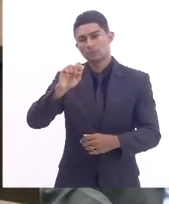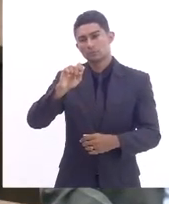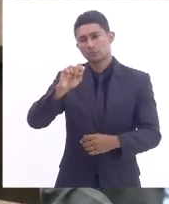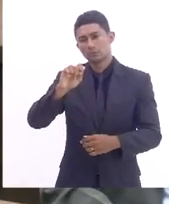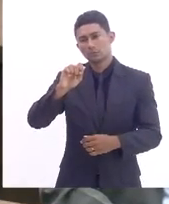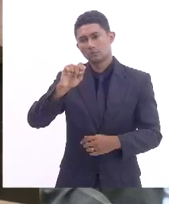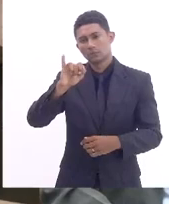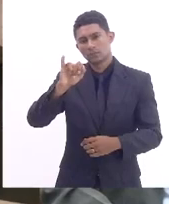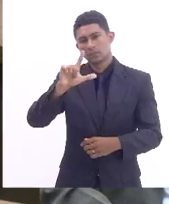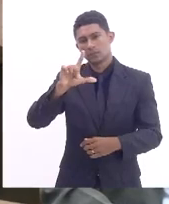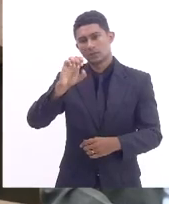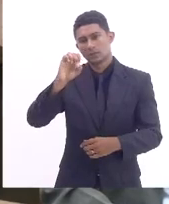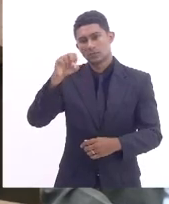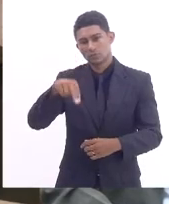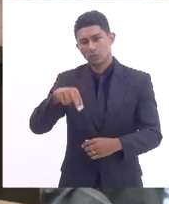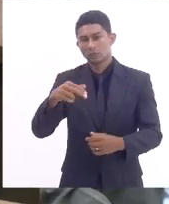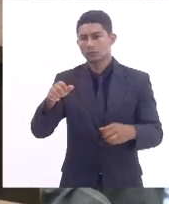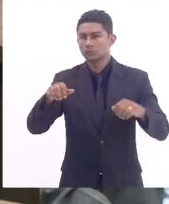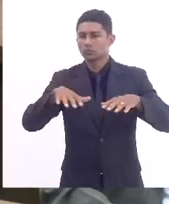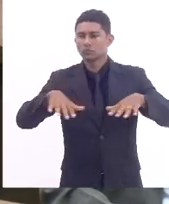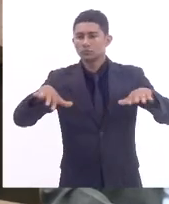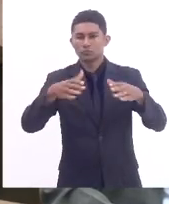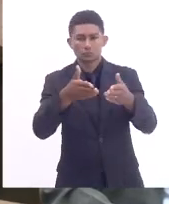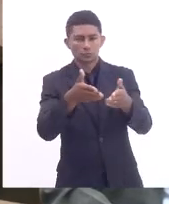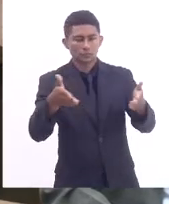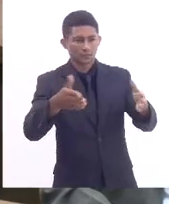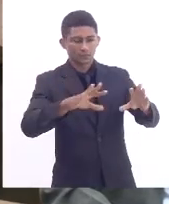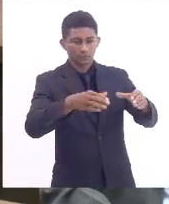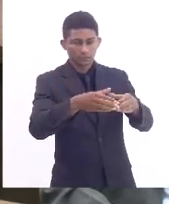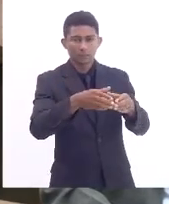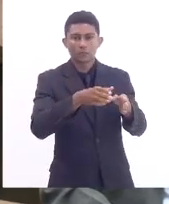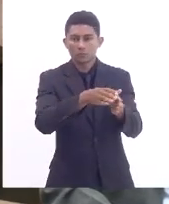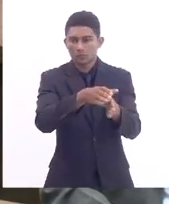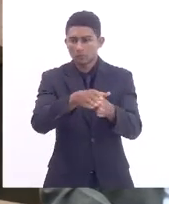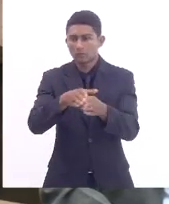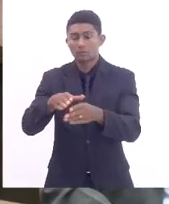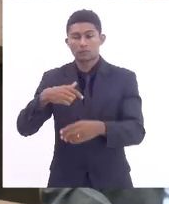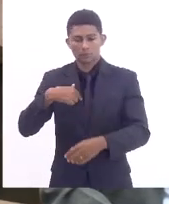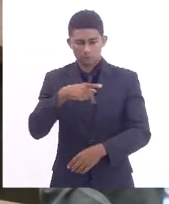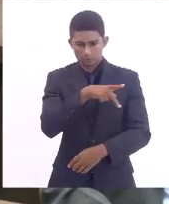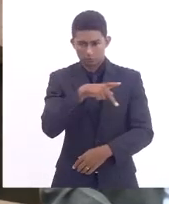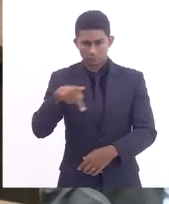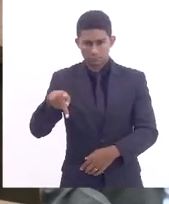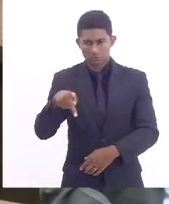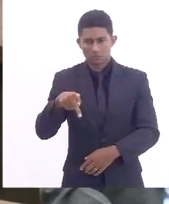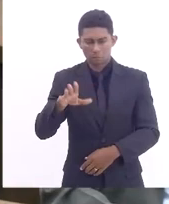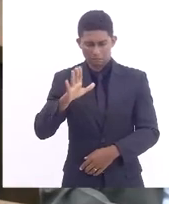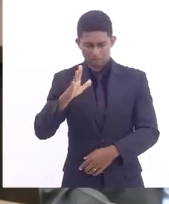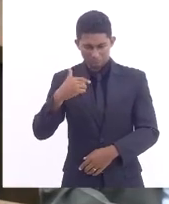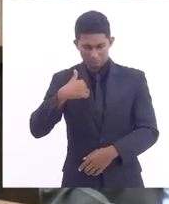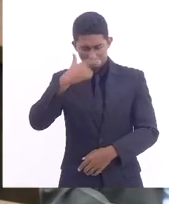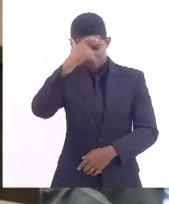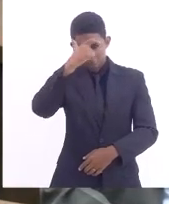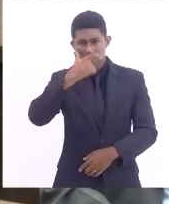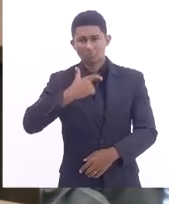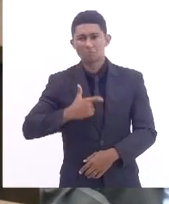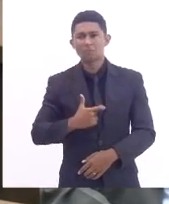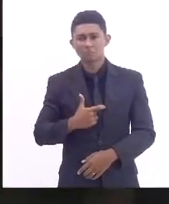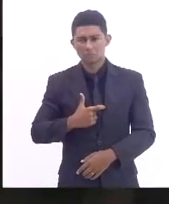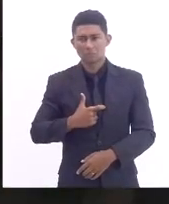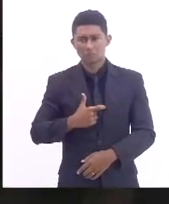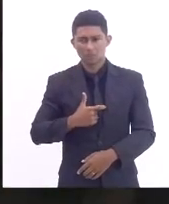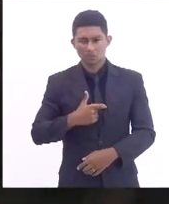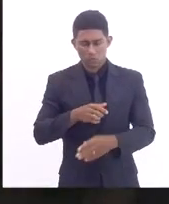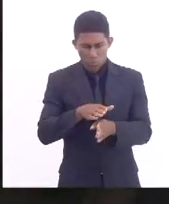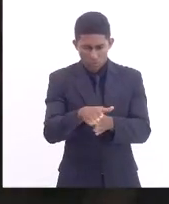para todos os que já estavam aqui no conselho que eu de torna Presidente mas eu não vou conseguir me despir totalmente da camisa de